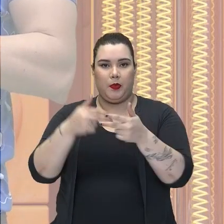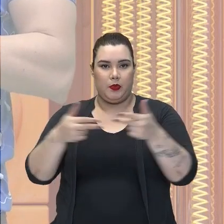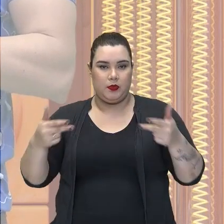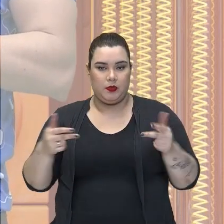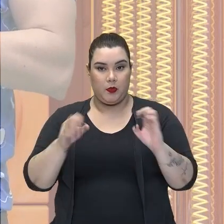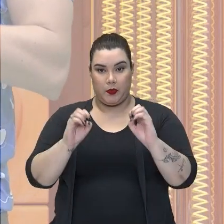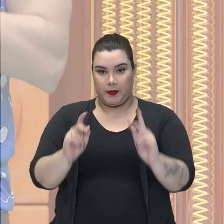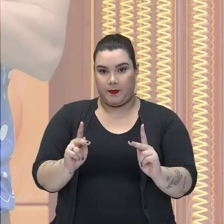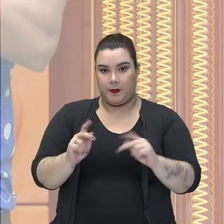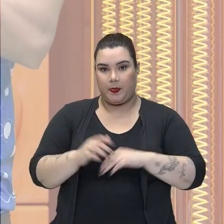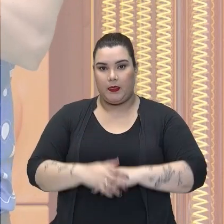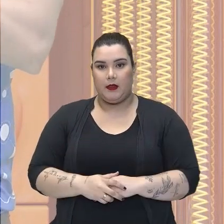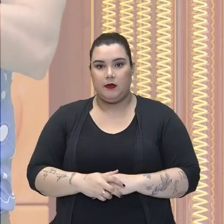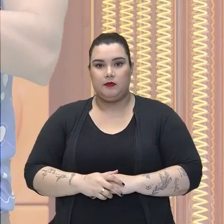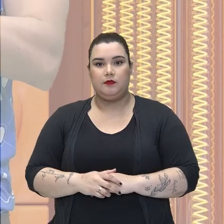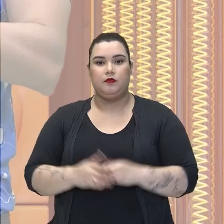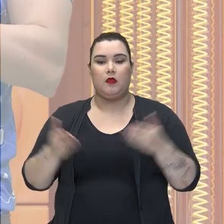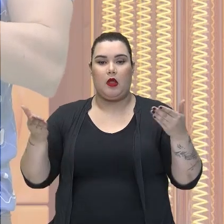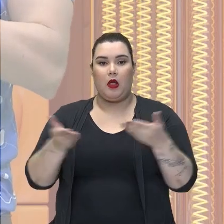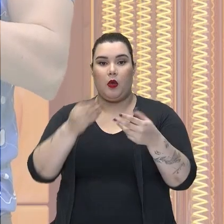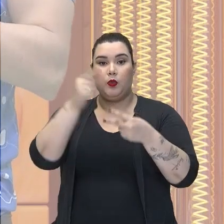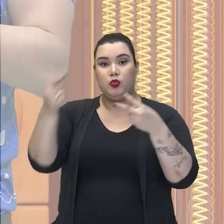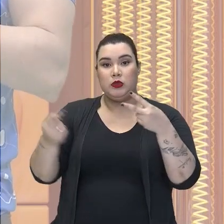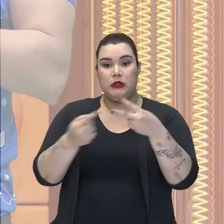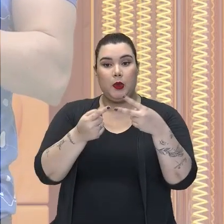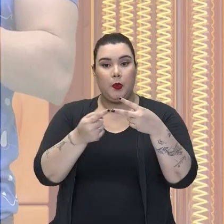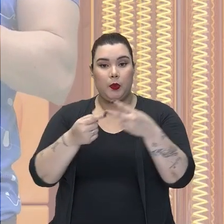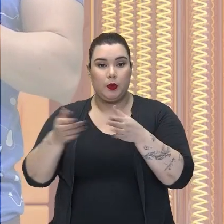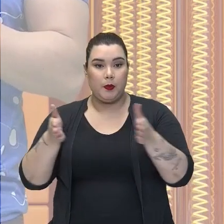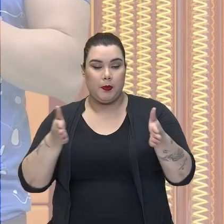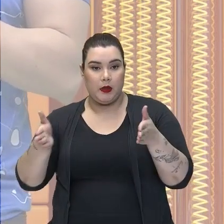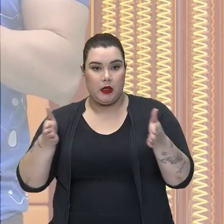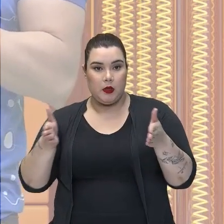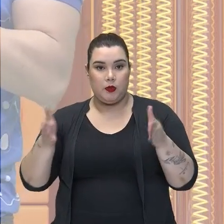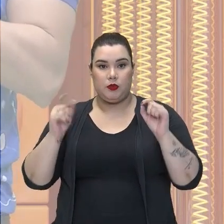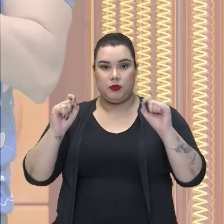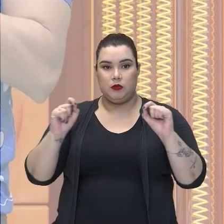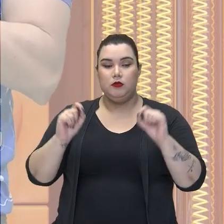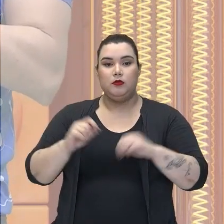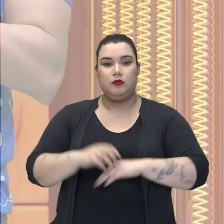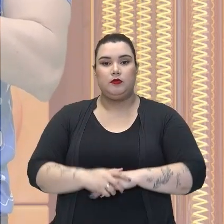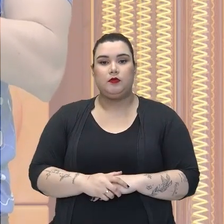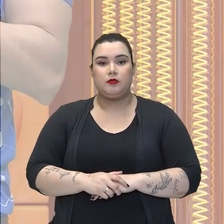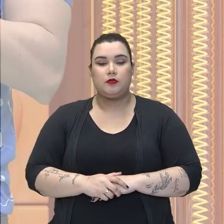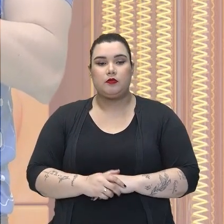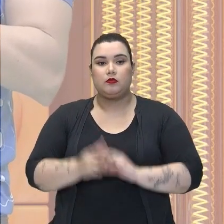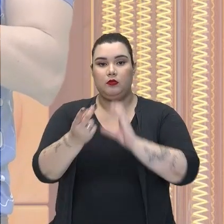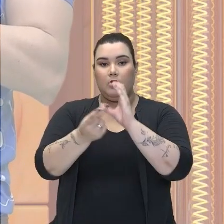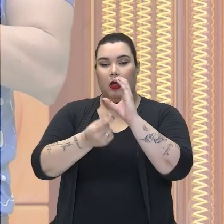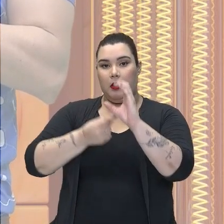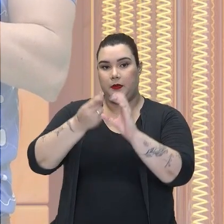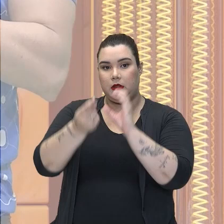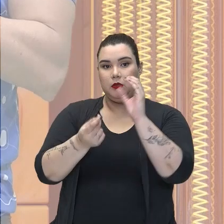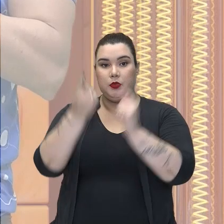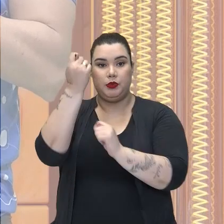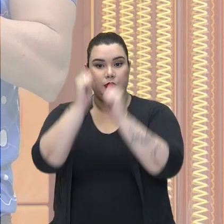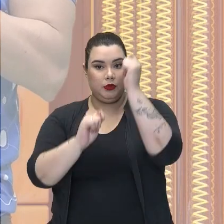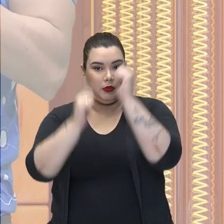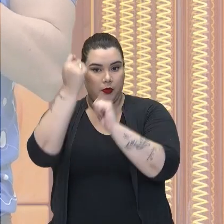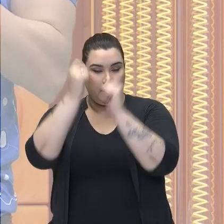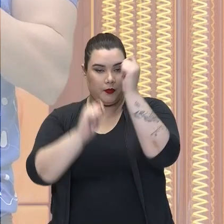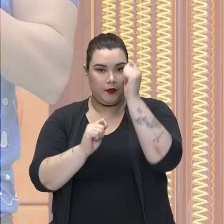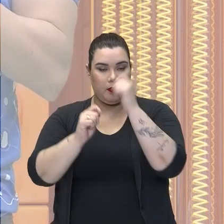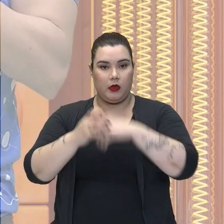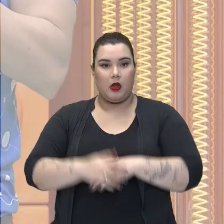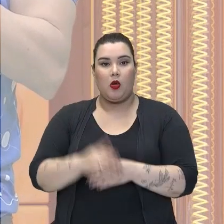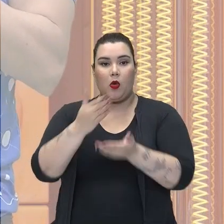capitalista, tá? Então a gente vai para uma segunda etapa do modo de produção capitalista, que é o chamado capitalismo industrial. Ele começa ali